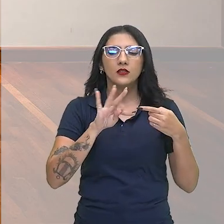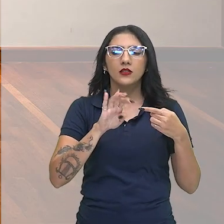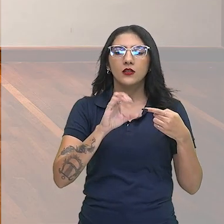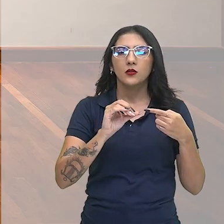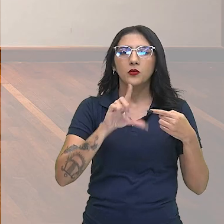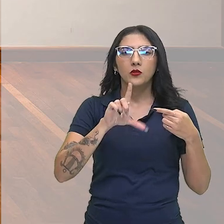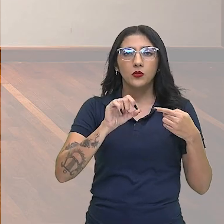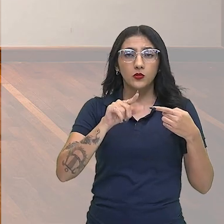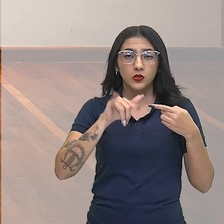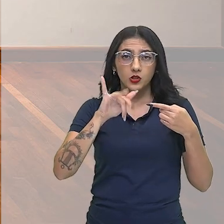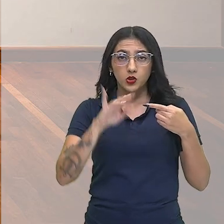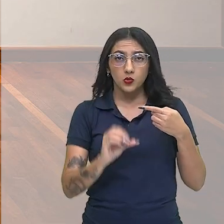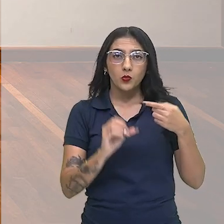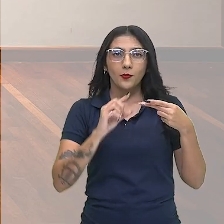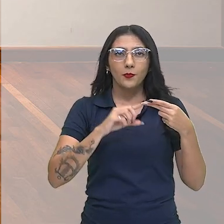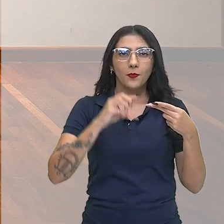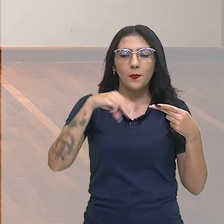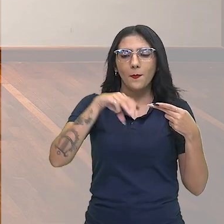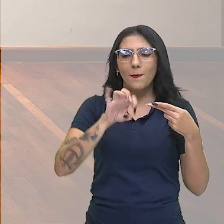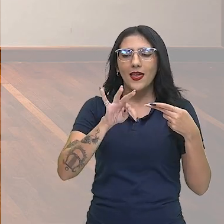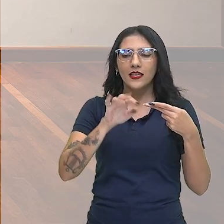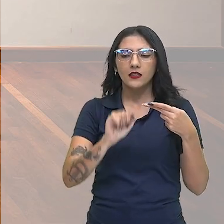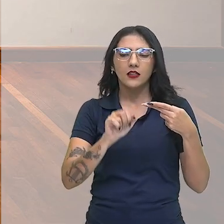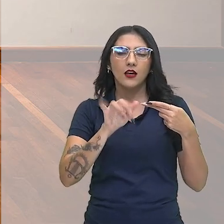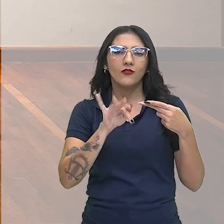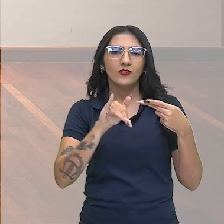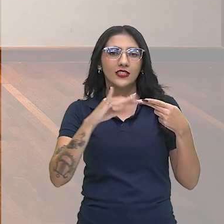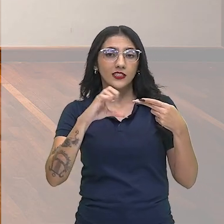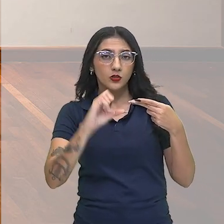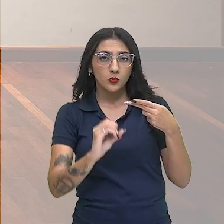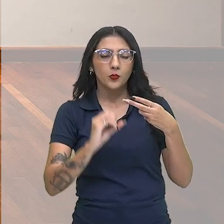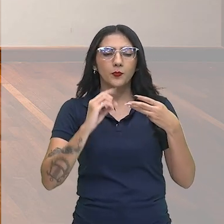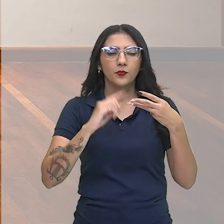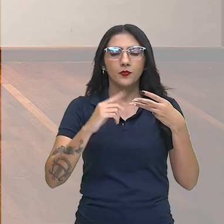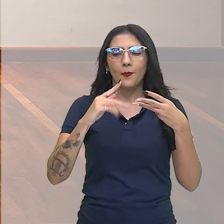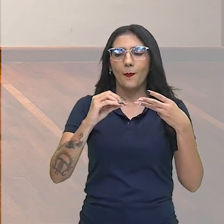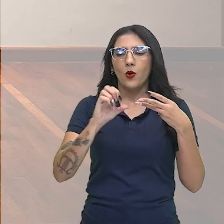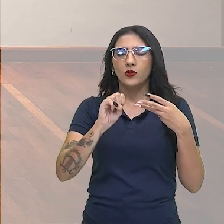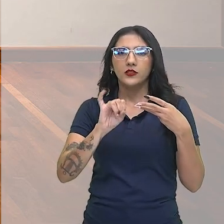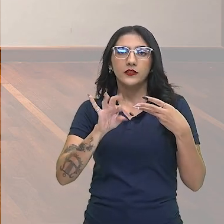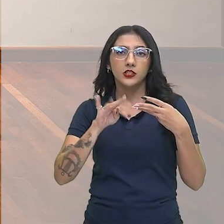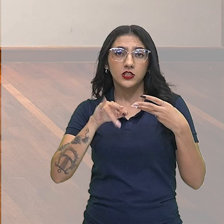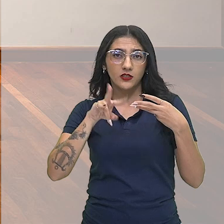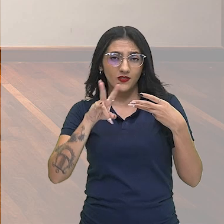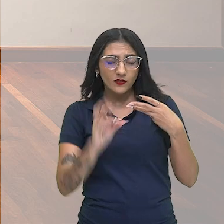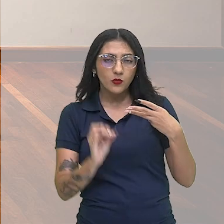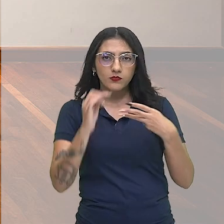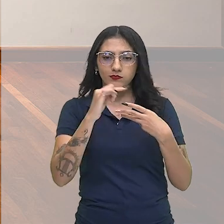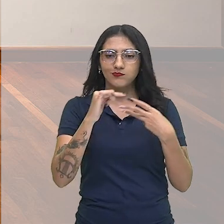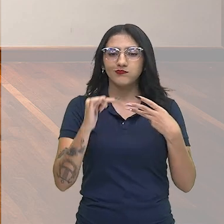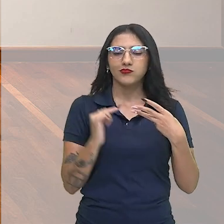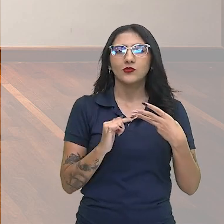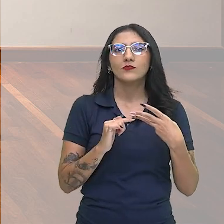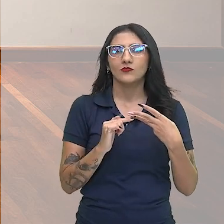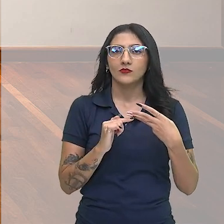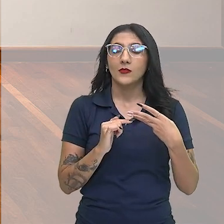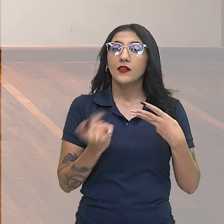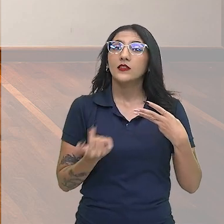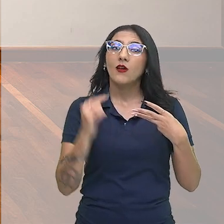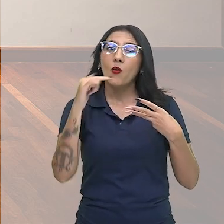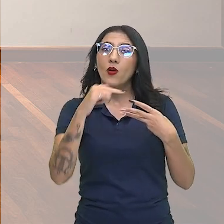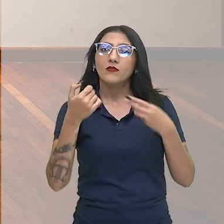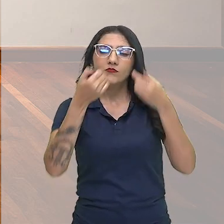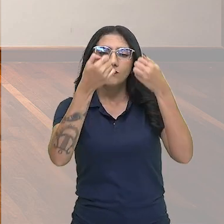teológico, metafísico e positivo, não é isso? Então, ele vai explicar, aí, a partir